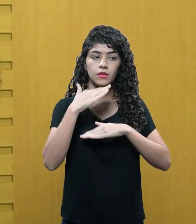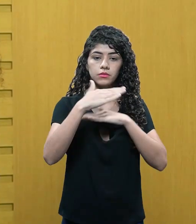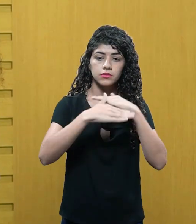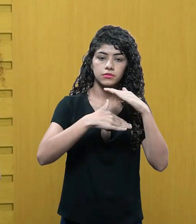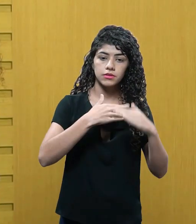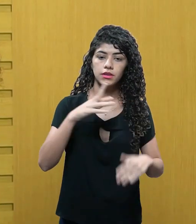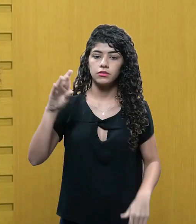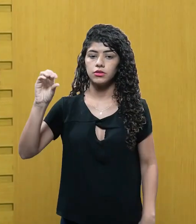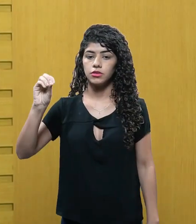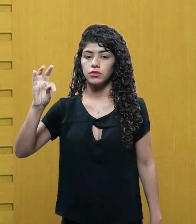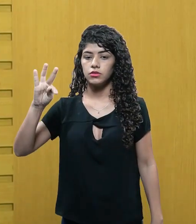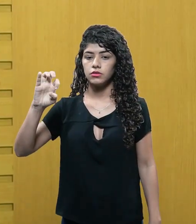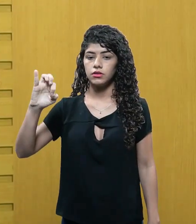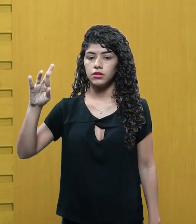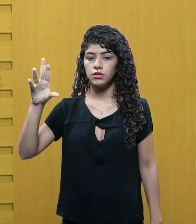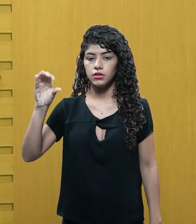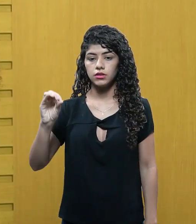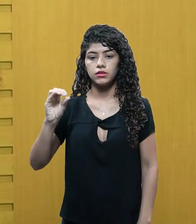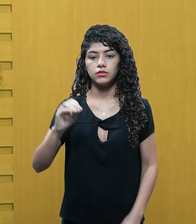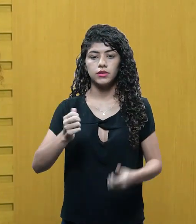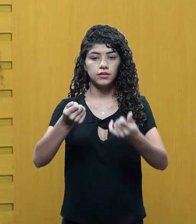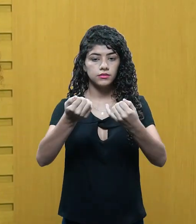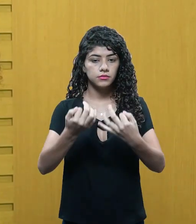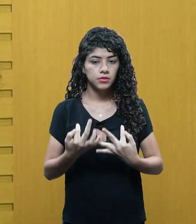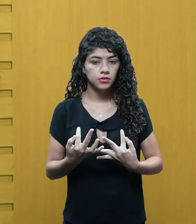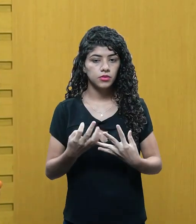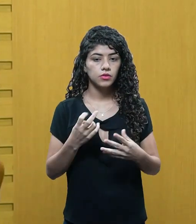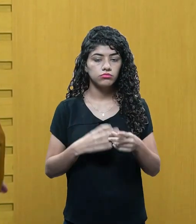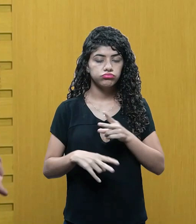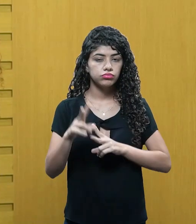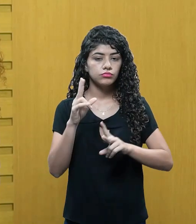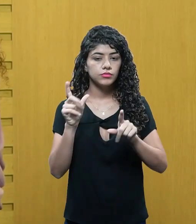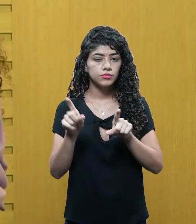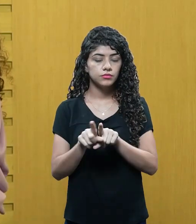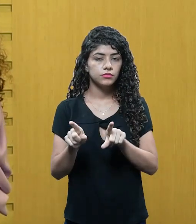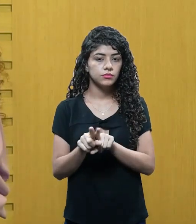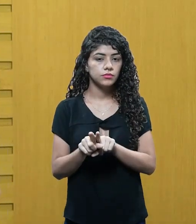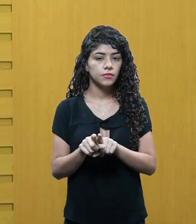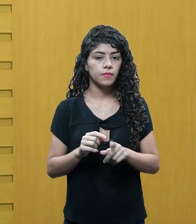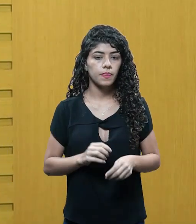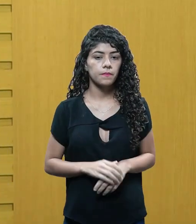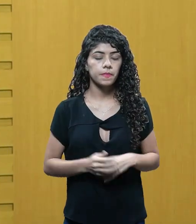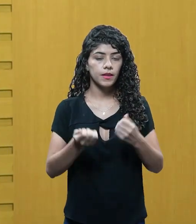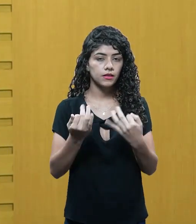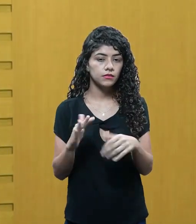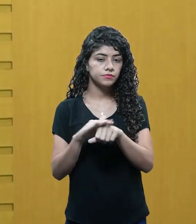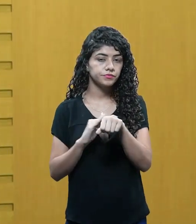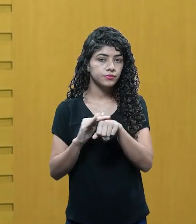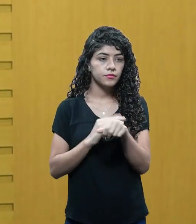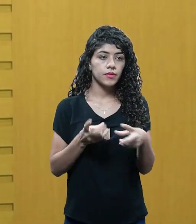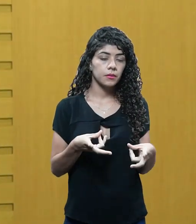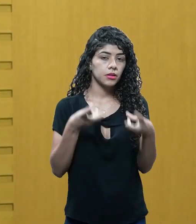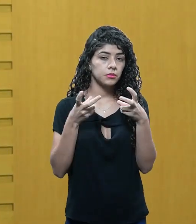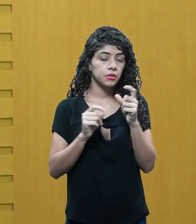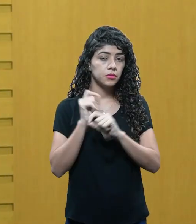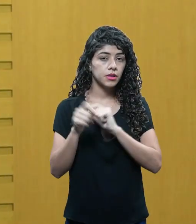processo dela enquanto roteirista. Então, uma coisa que ela disse, e isso se remete muito à construção de diálogos também, é